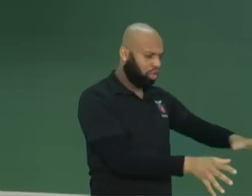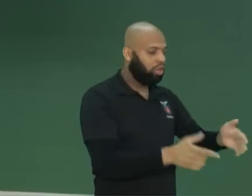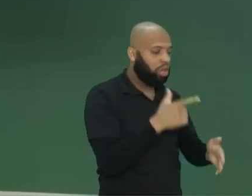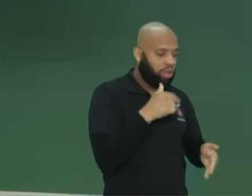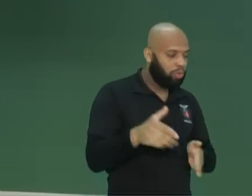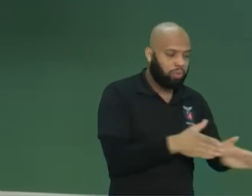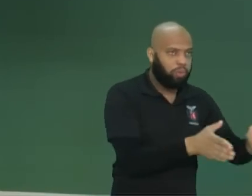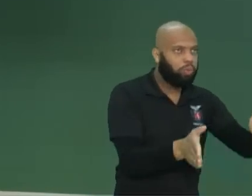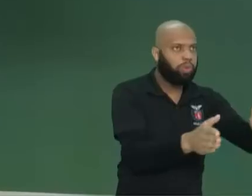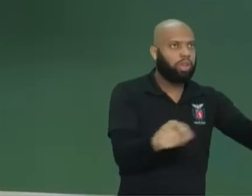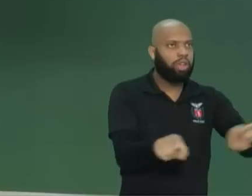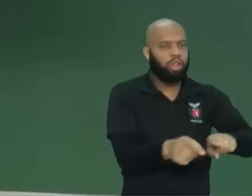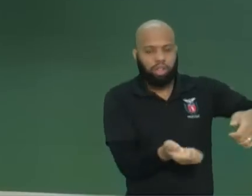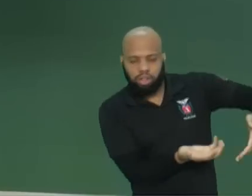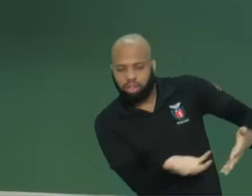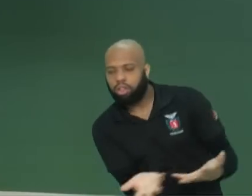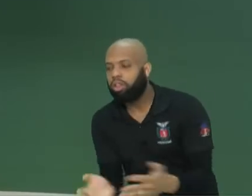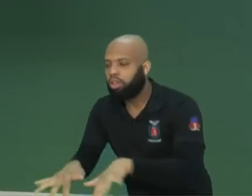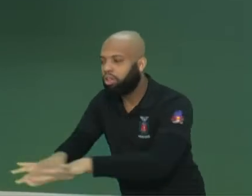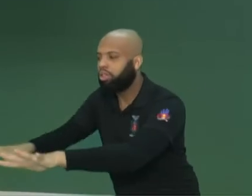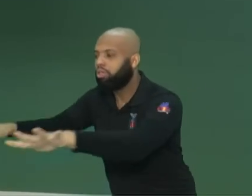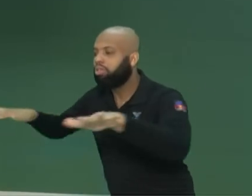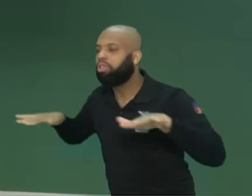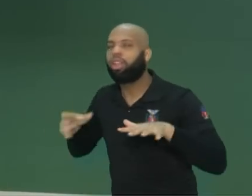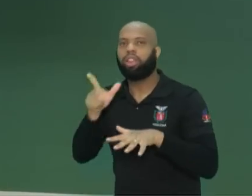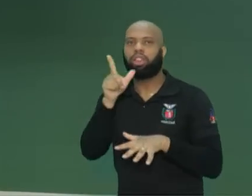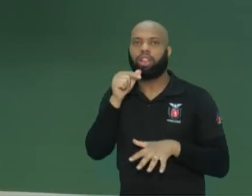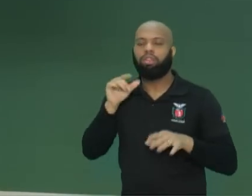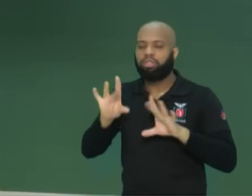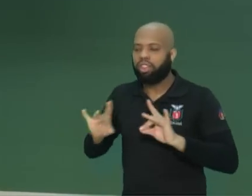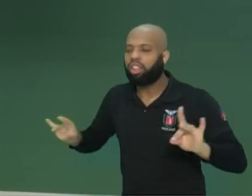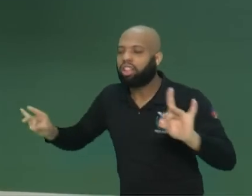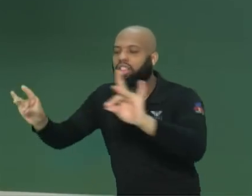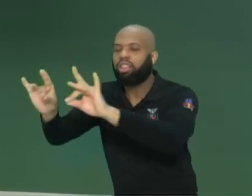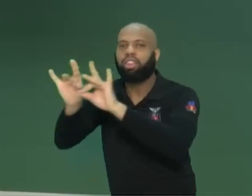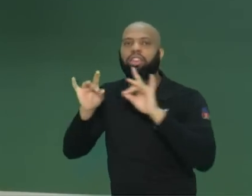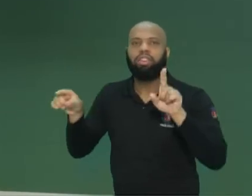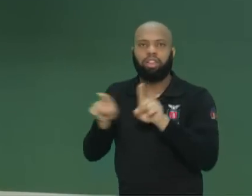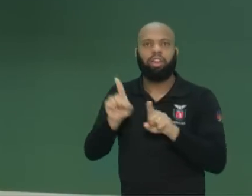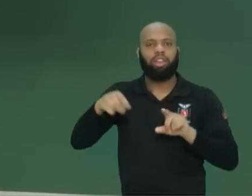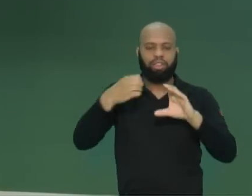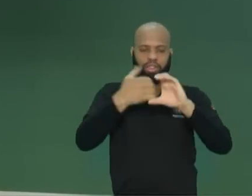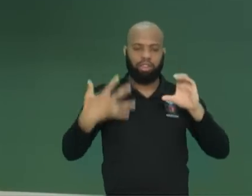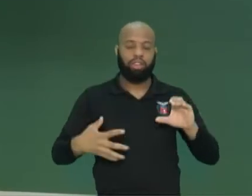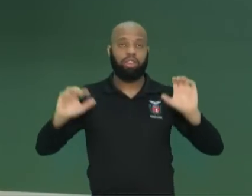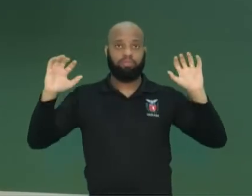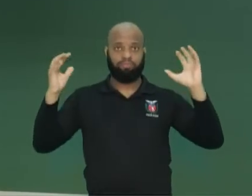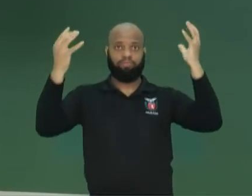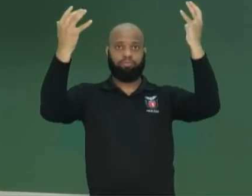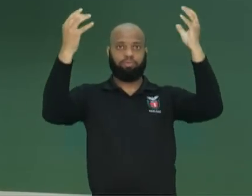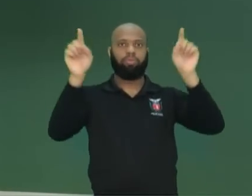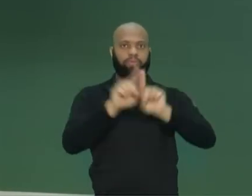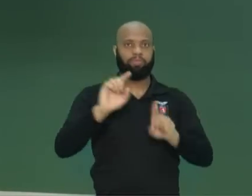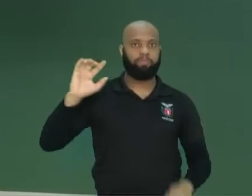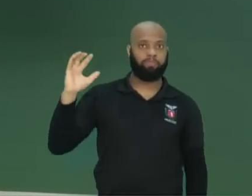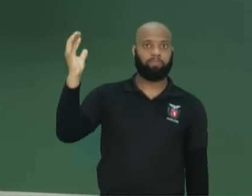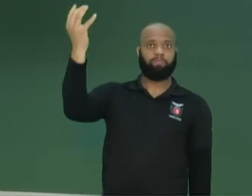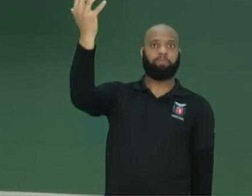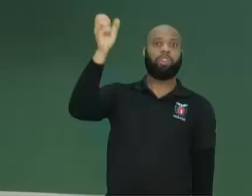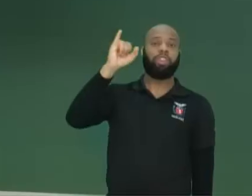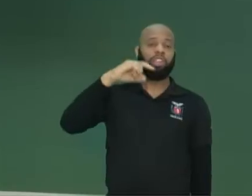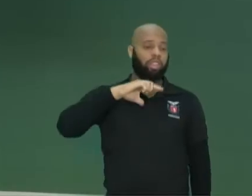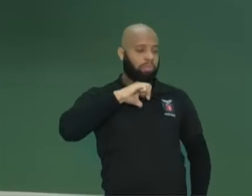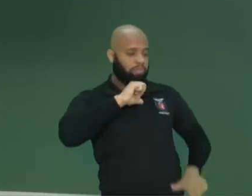rios, ela vai umedecer a região, ela vai contribuir para as características do clima. Se eu modifico